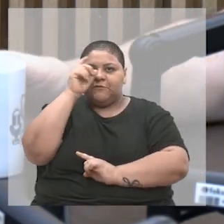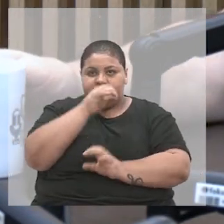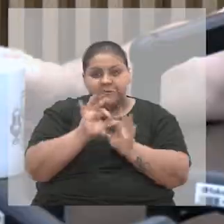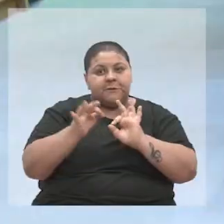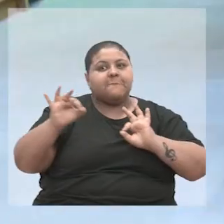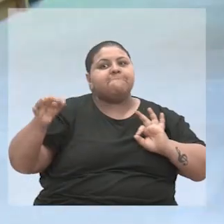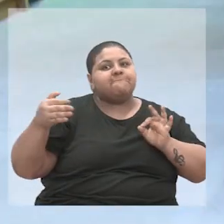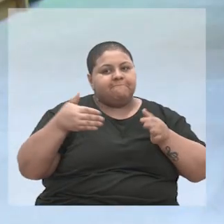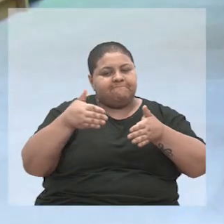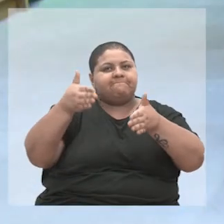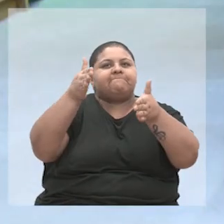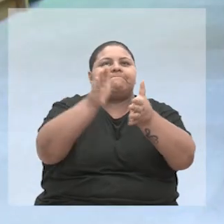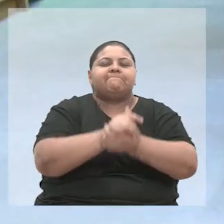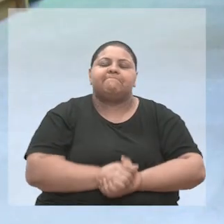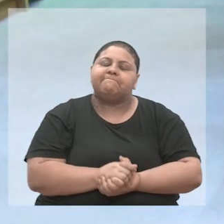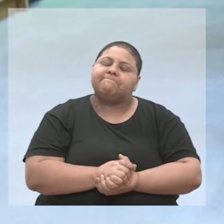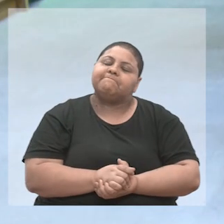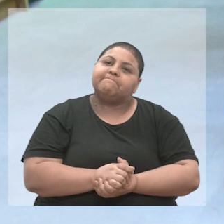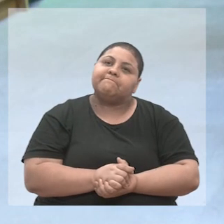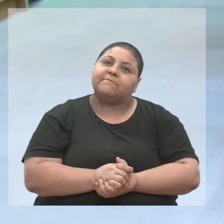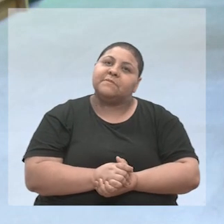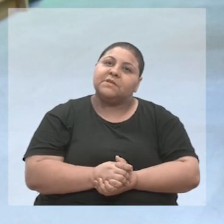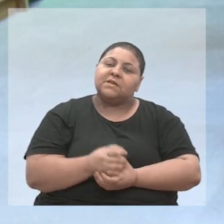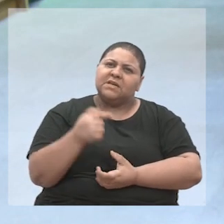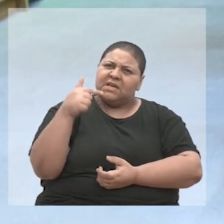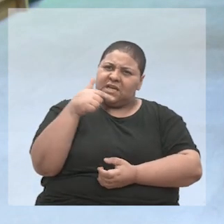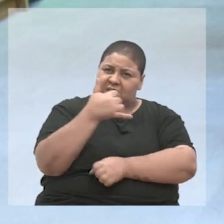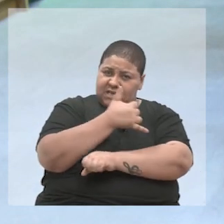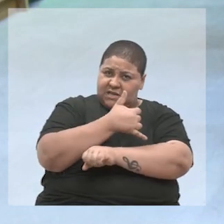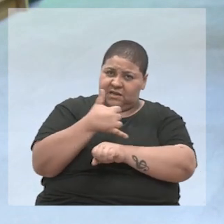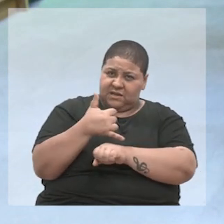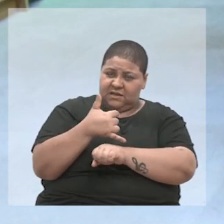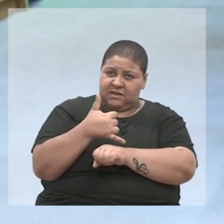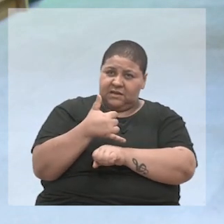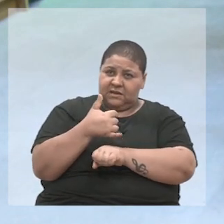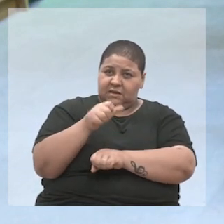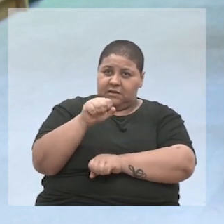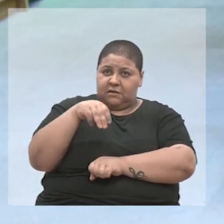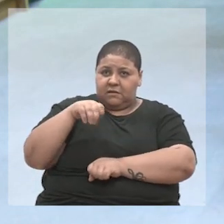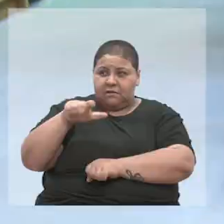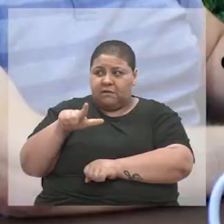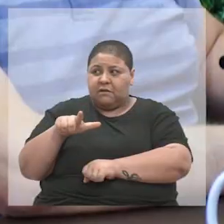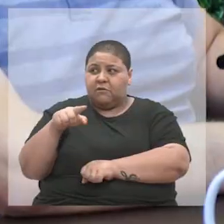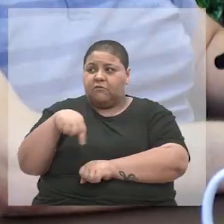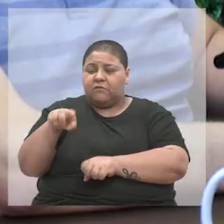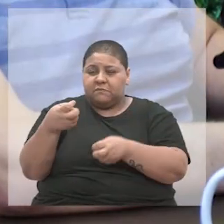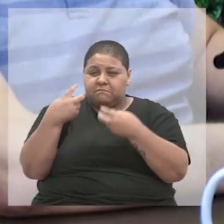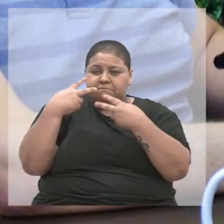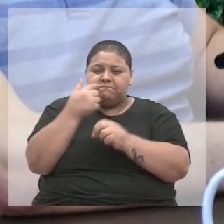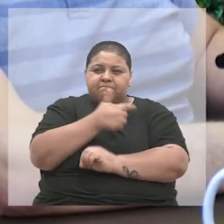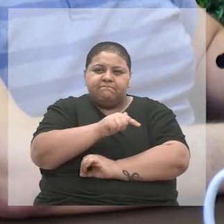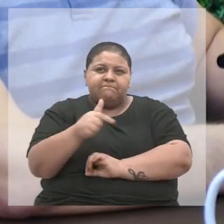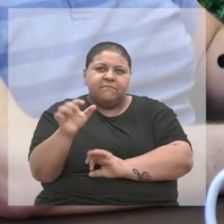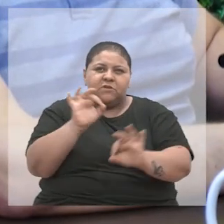muito difícil. O caminho é longo ainda. O caminho é longo. E essa tua passagem pela Ismel te deu uma outra noção de